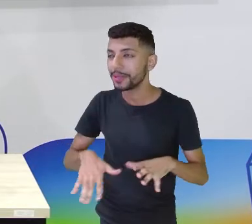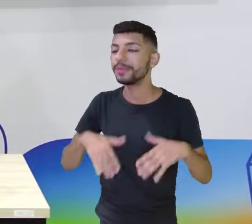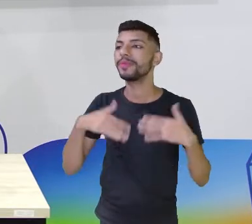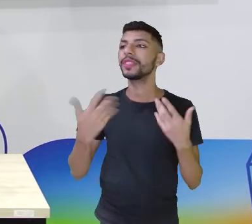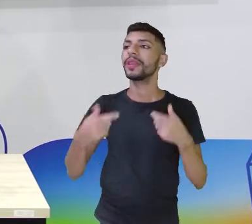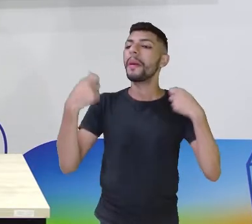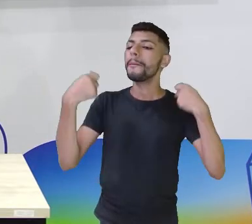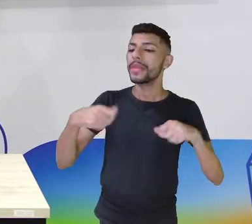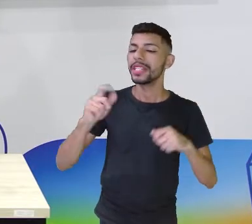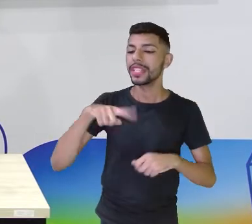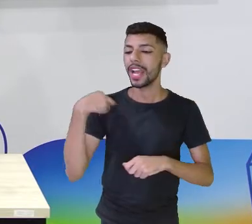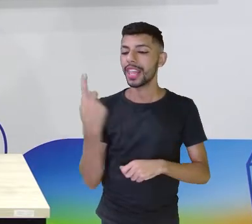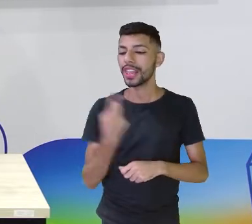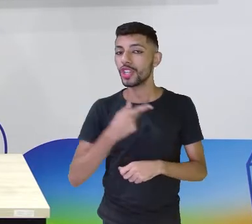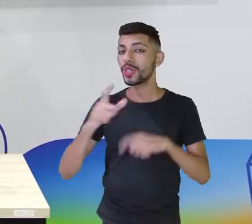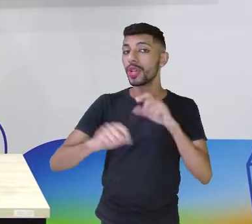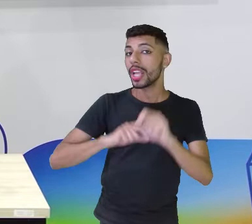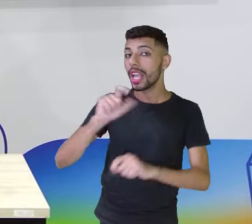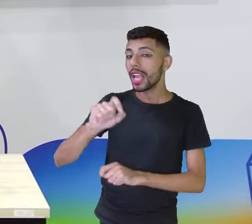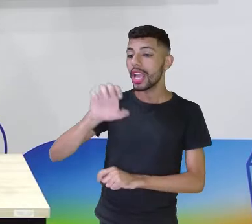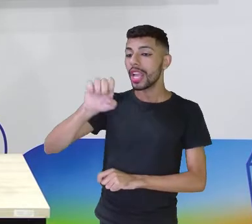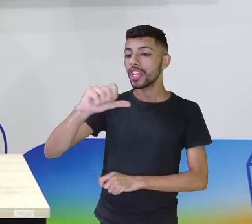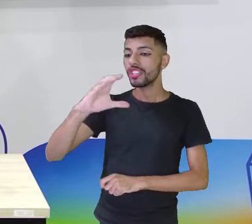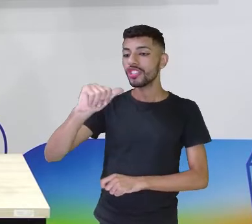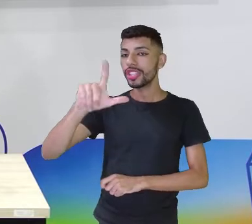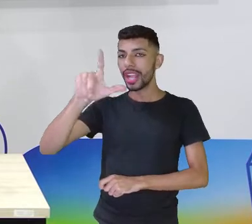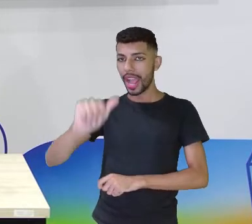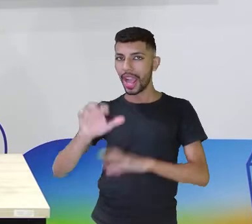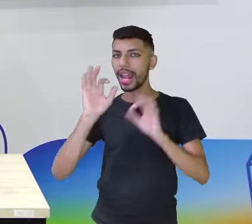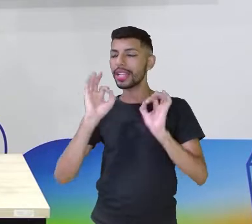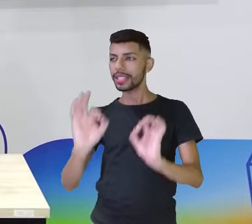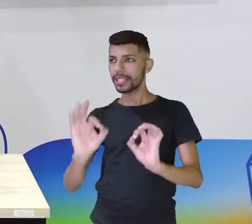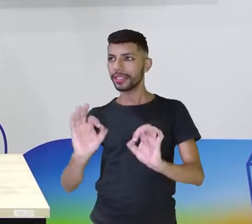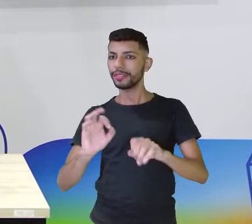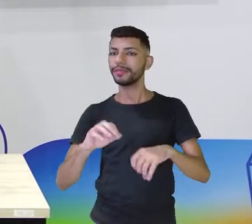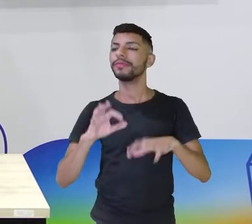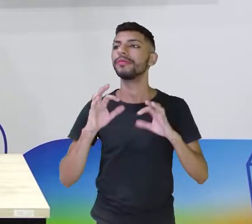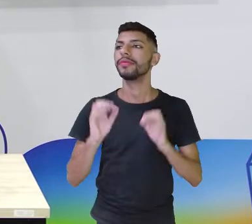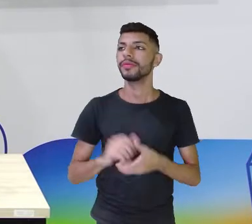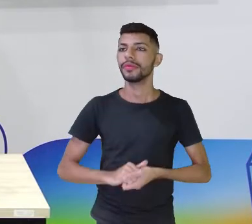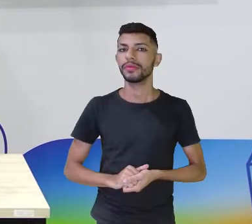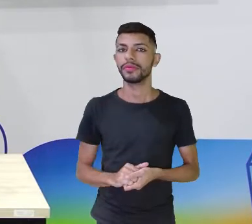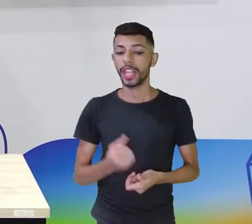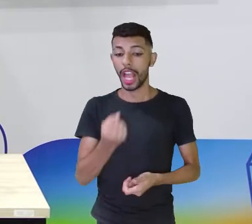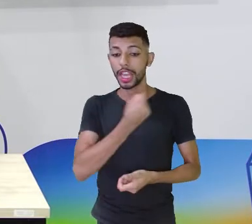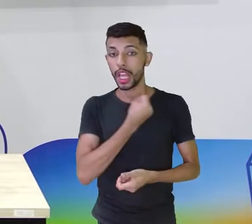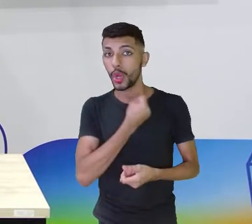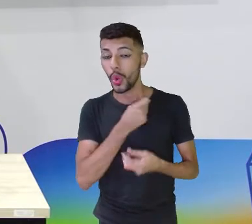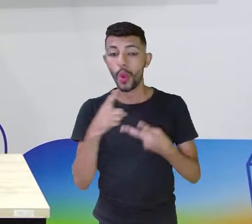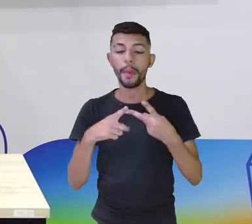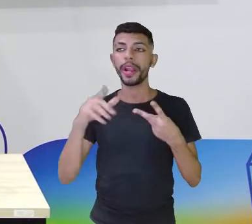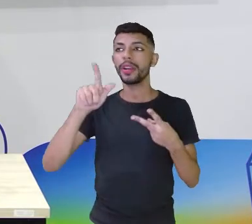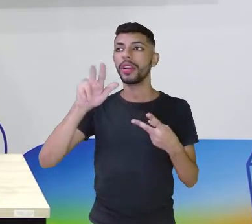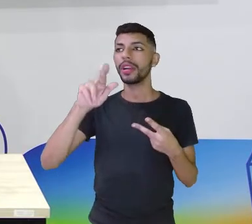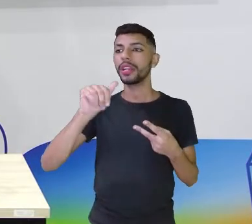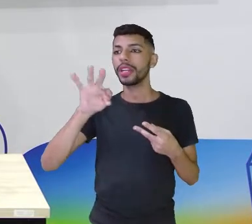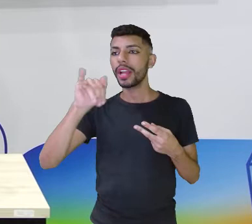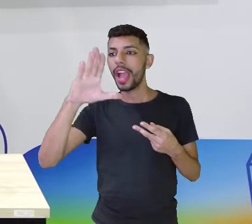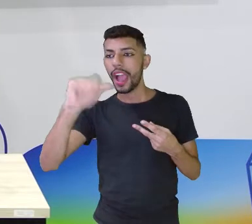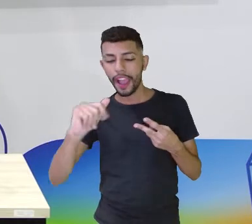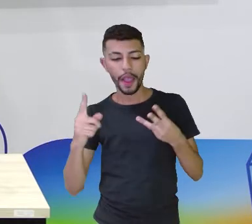precisando da nossa escala, tanto a escala gráfica quanto a escala numérica. Temos também